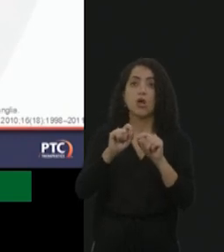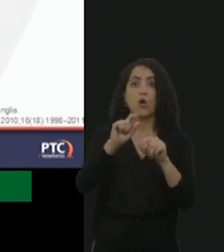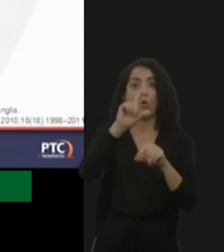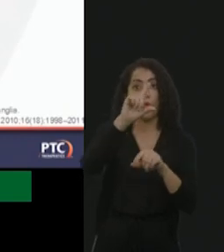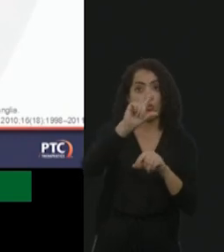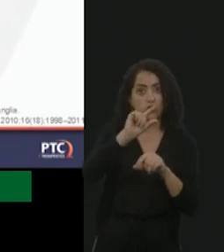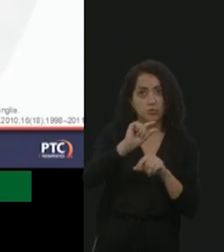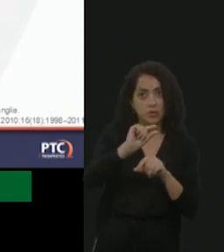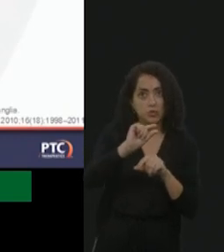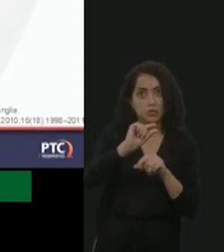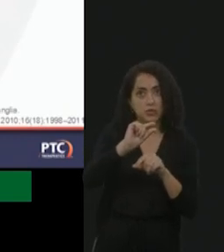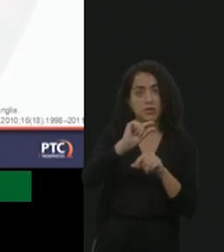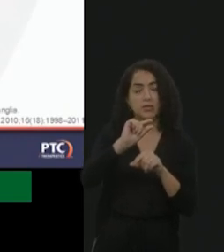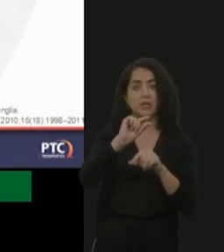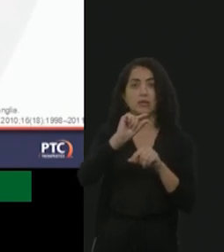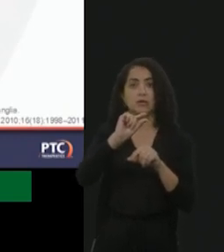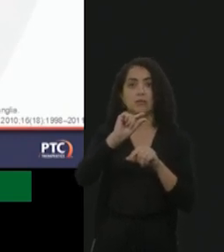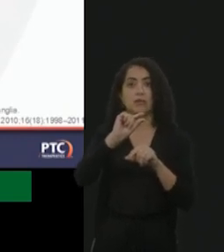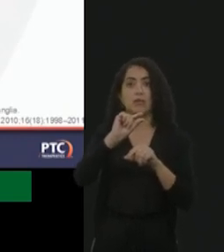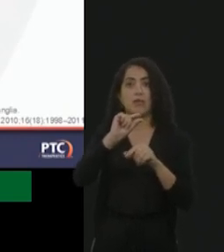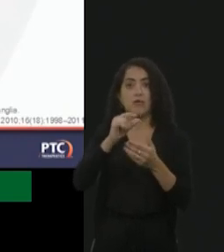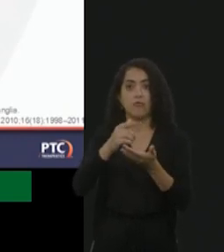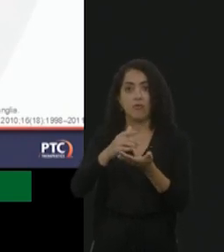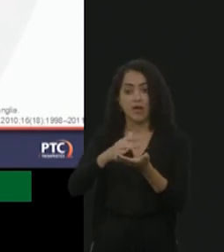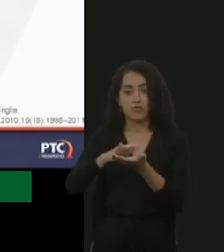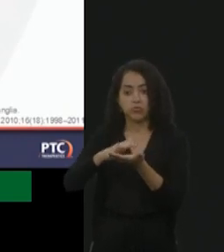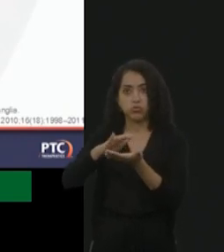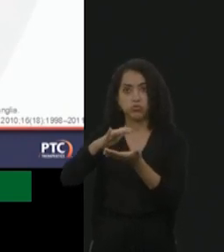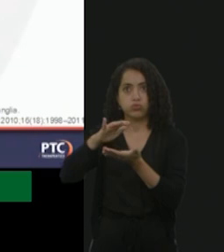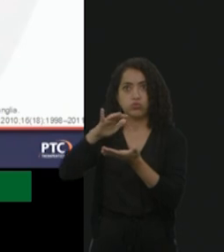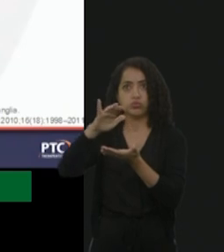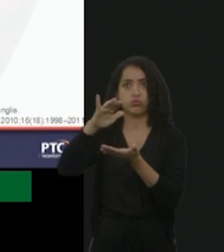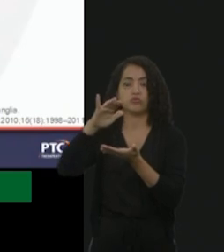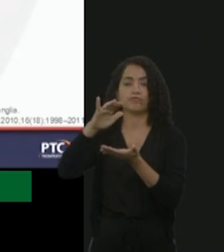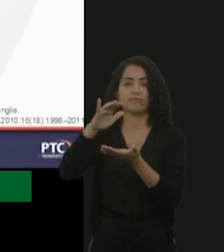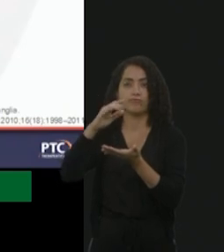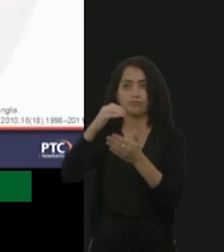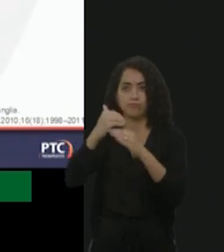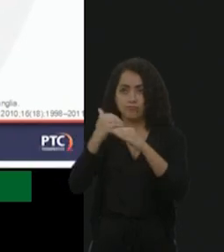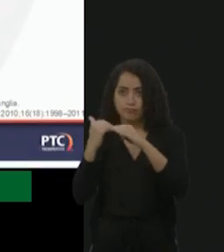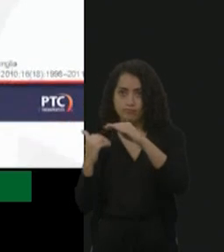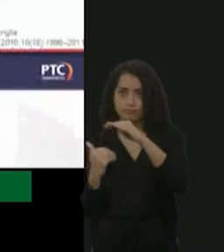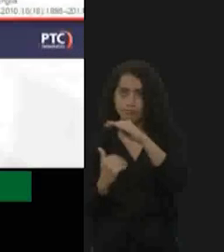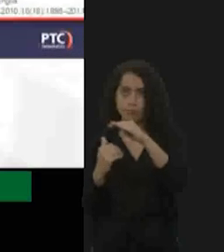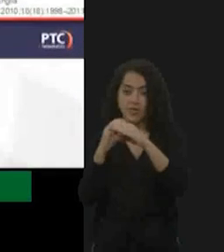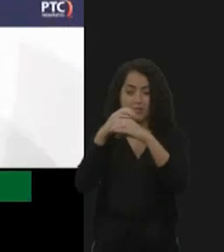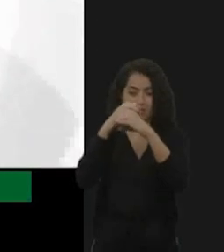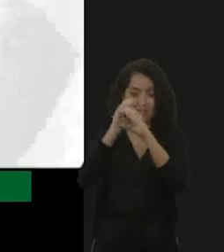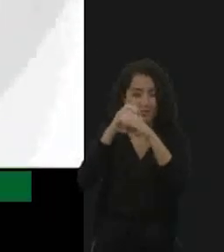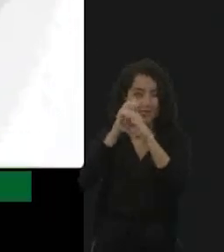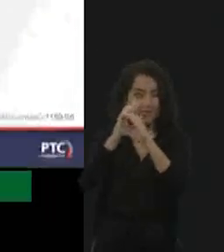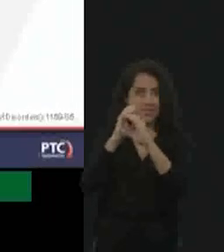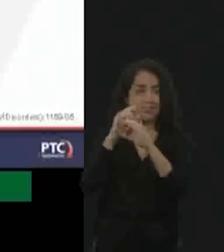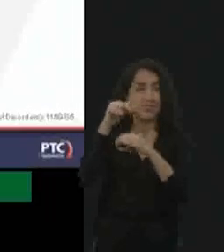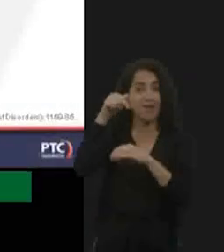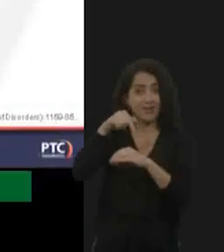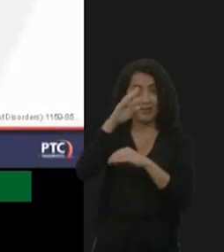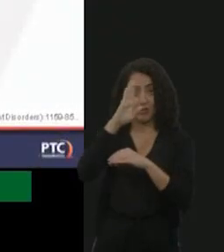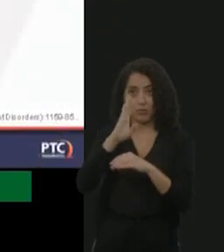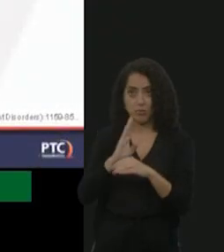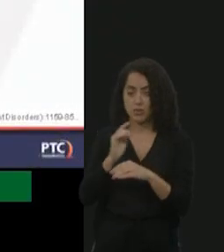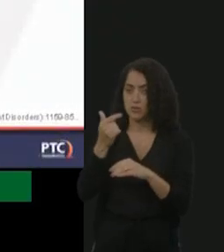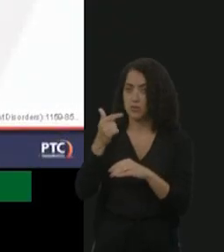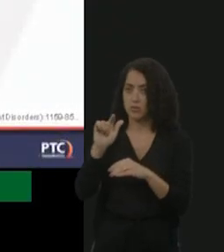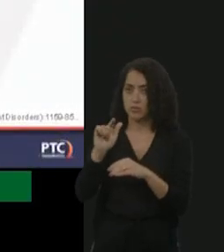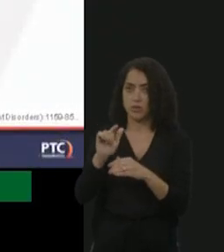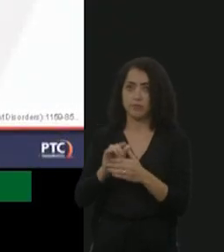isso daqui, o que está acima da enzima, vai acumular, o que está abaixo vai estar diminuído. Mas esse exame a gente não tem disponível no Brasil, a gente tem alguns outros. Eu vou